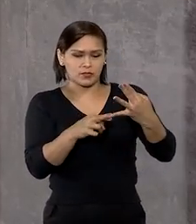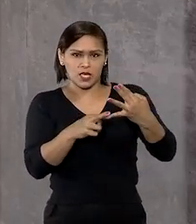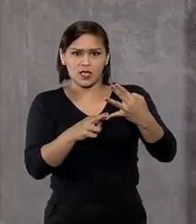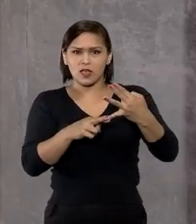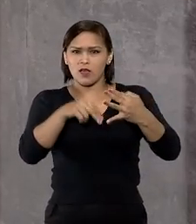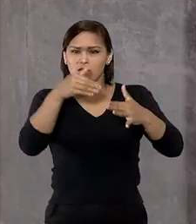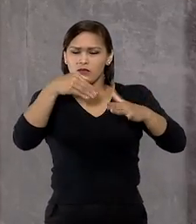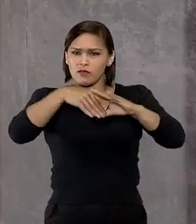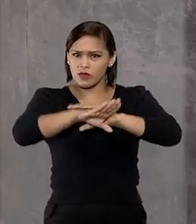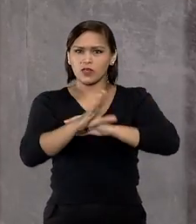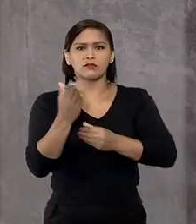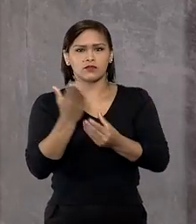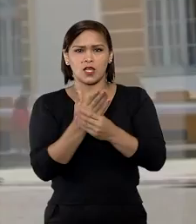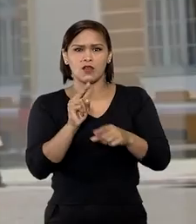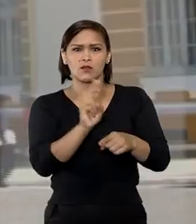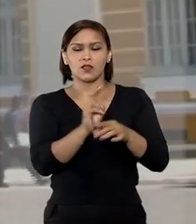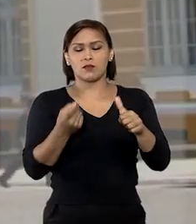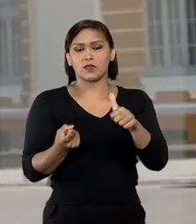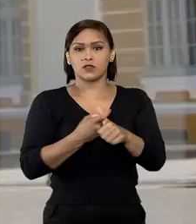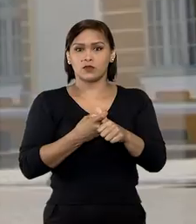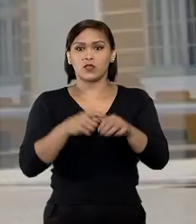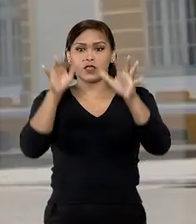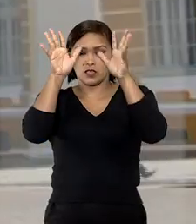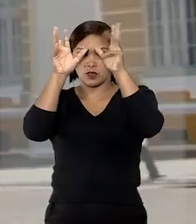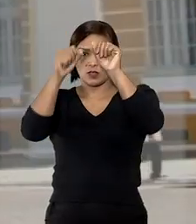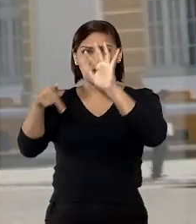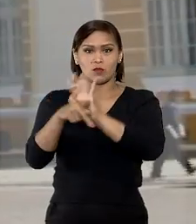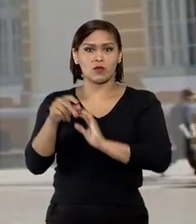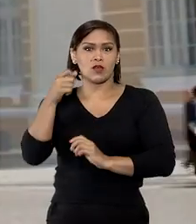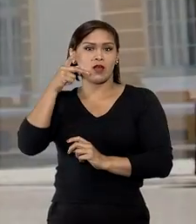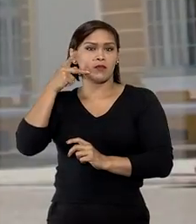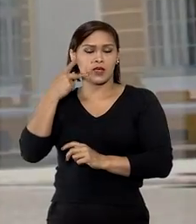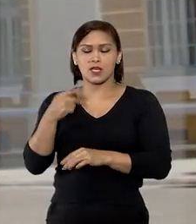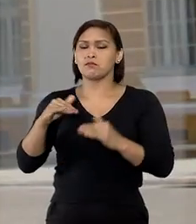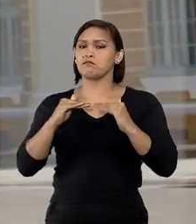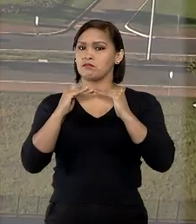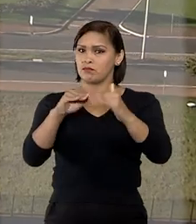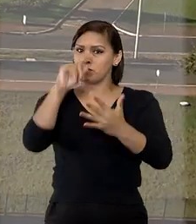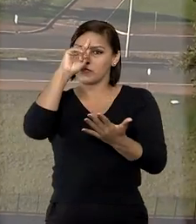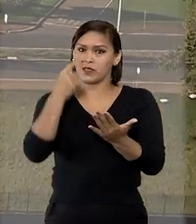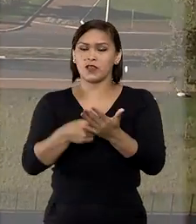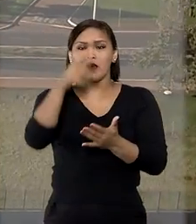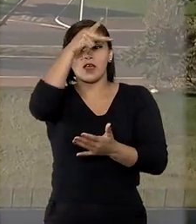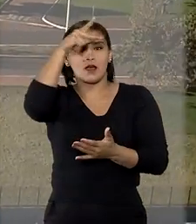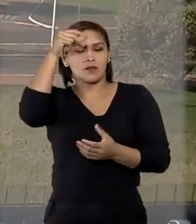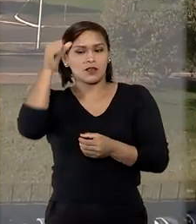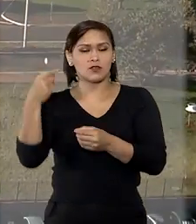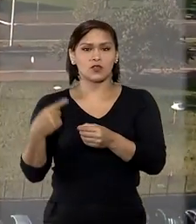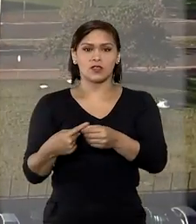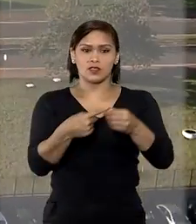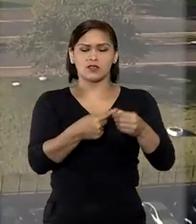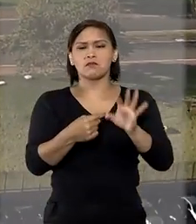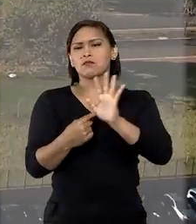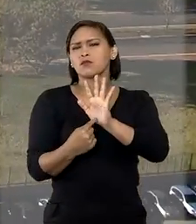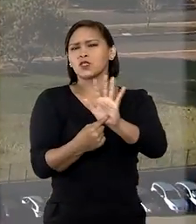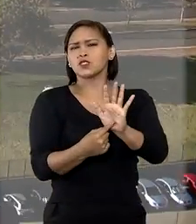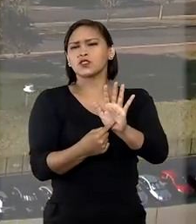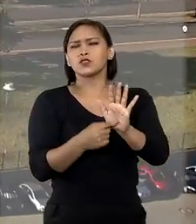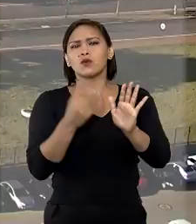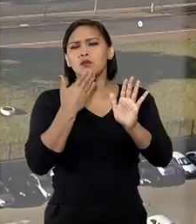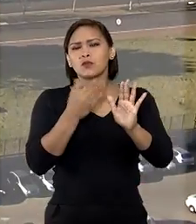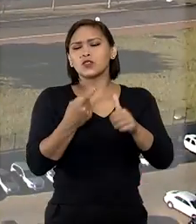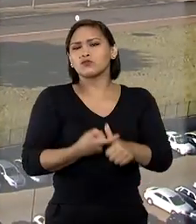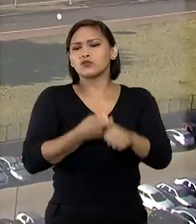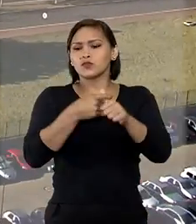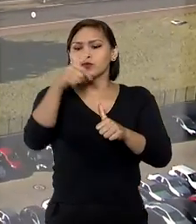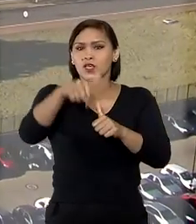concedida a liminar para suspender o edital eo Tribunal de Justiça da Paraíba Manteve a decisão a Prefeitura de Cabedelo apresentou então pedido